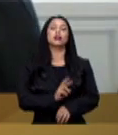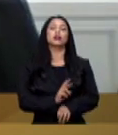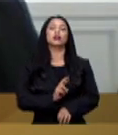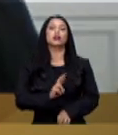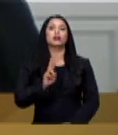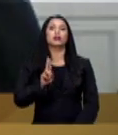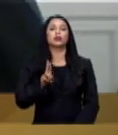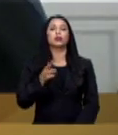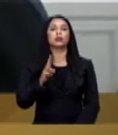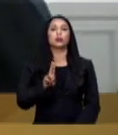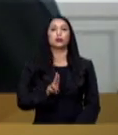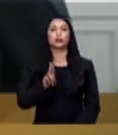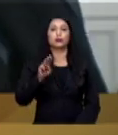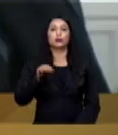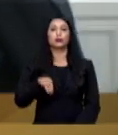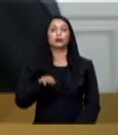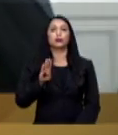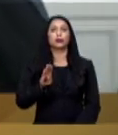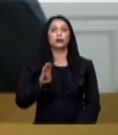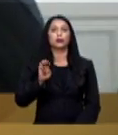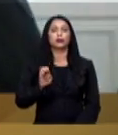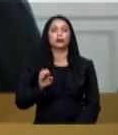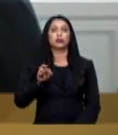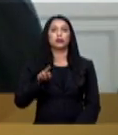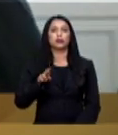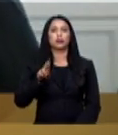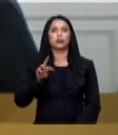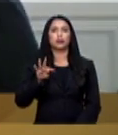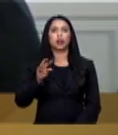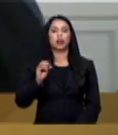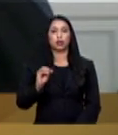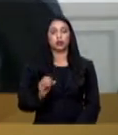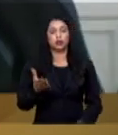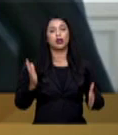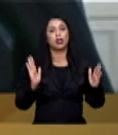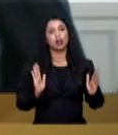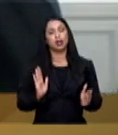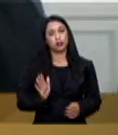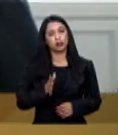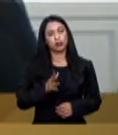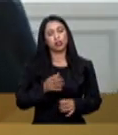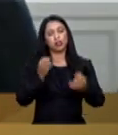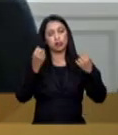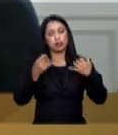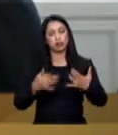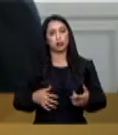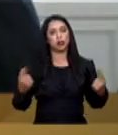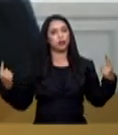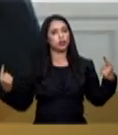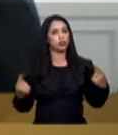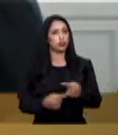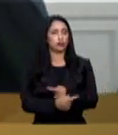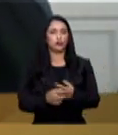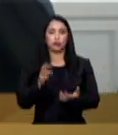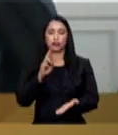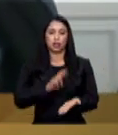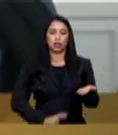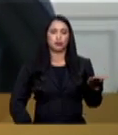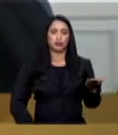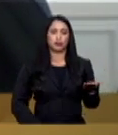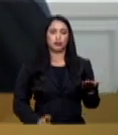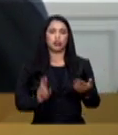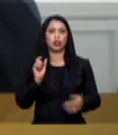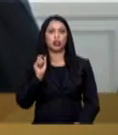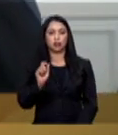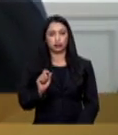Jacques. Presidente, eu já adianto desde logo que irei divergir do eminente ministro relator e faço